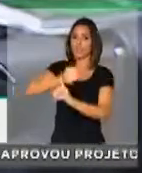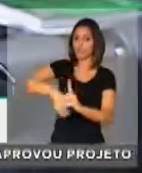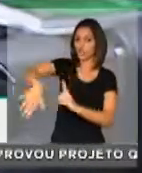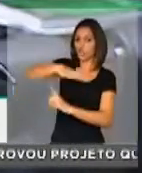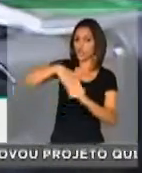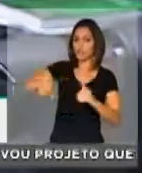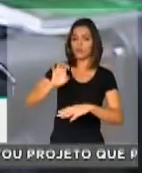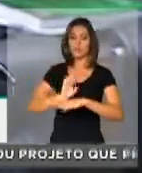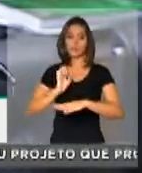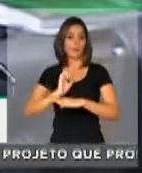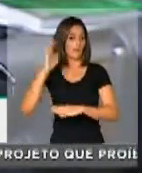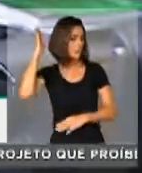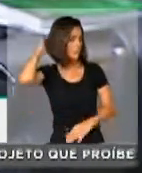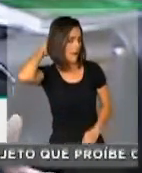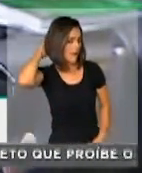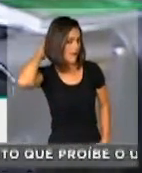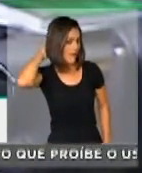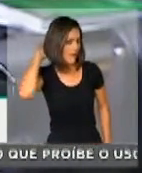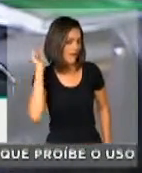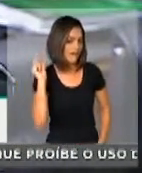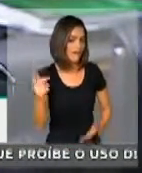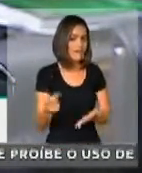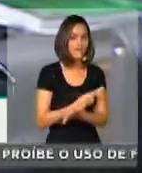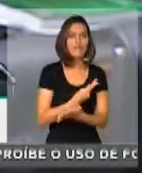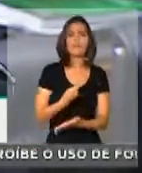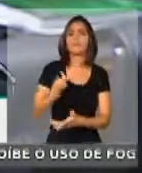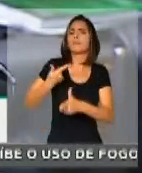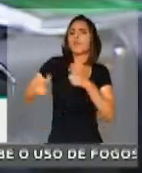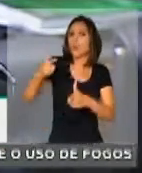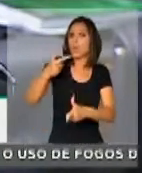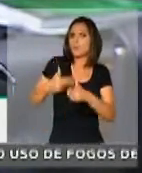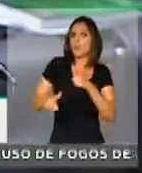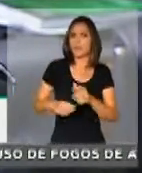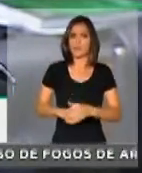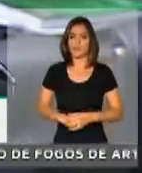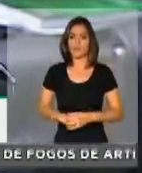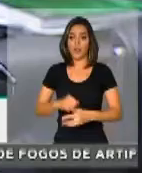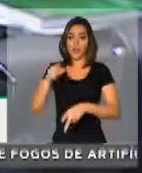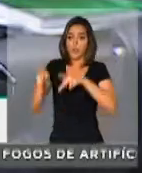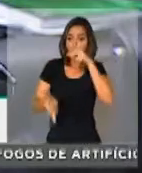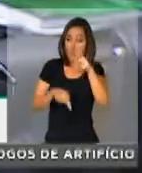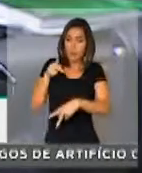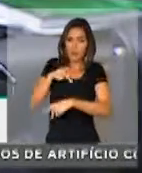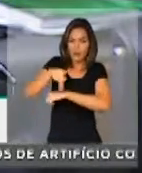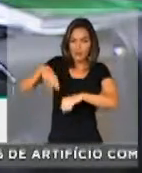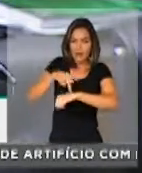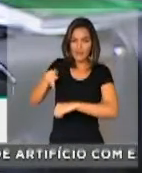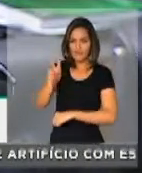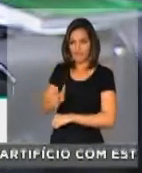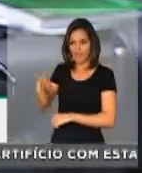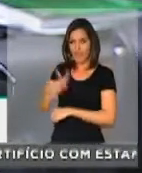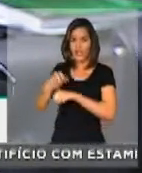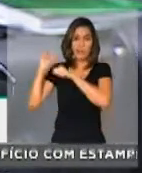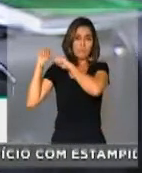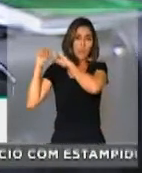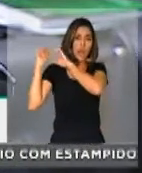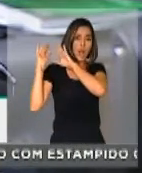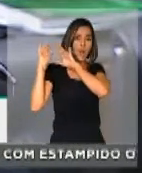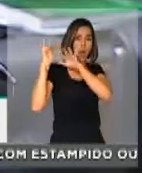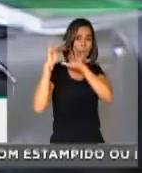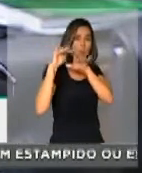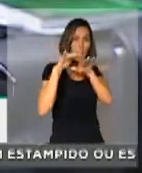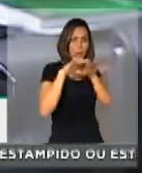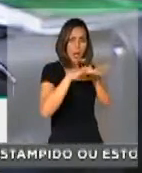um grave problema, que são os venezuelanos que estão imigrando para o nosso estado. Está tendo